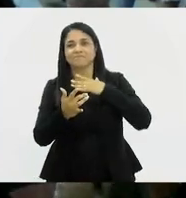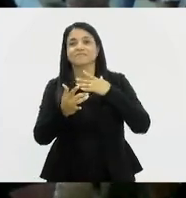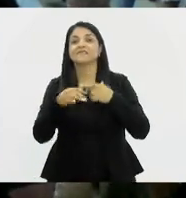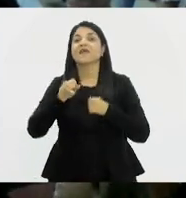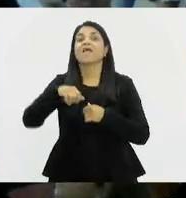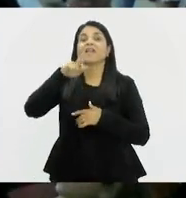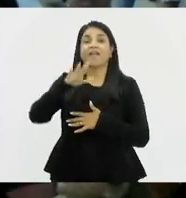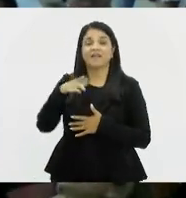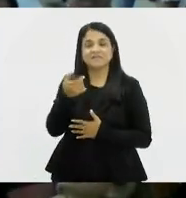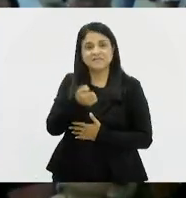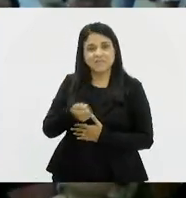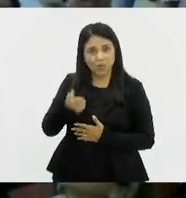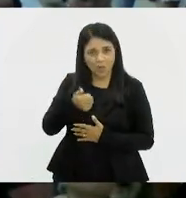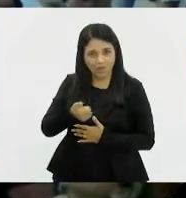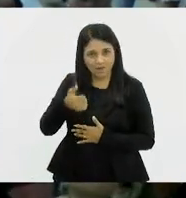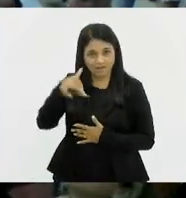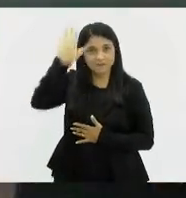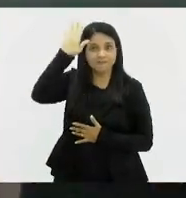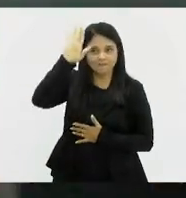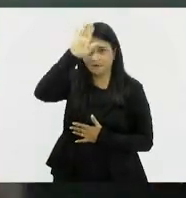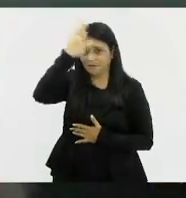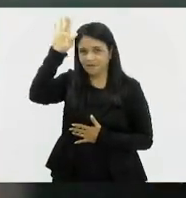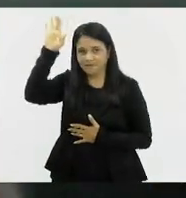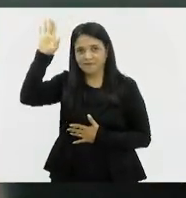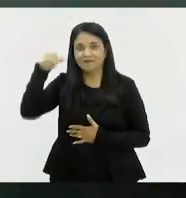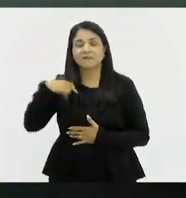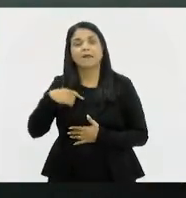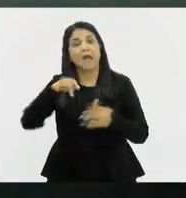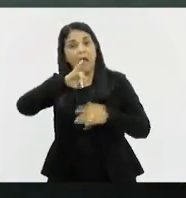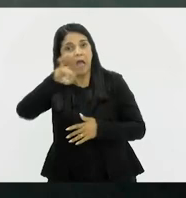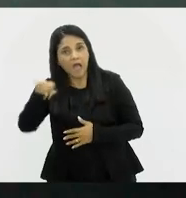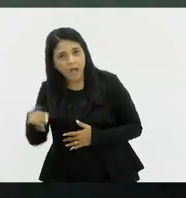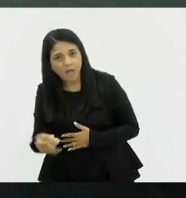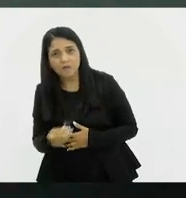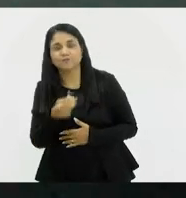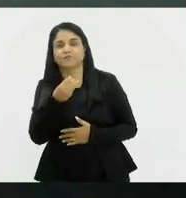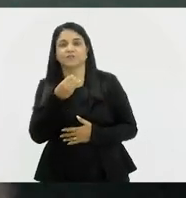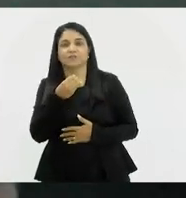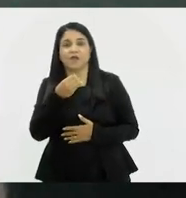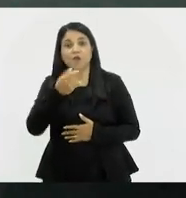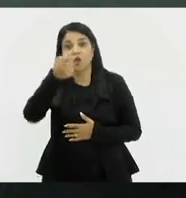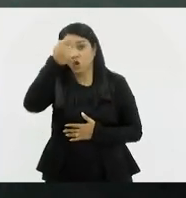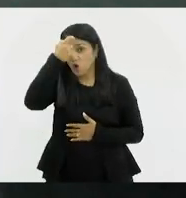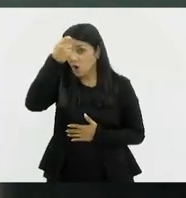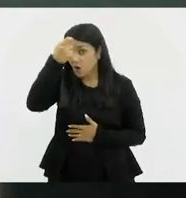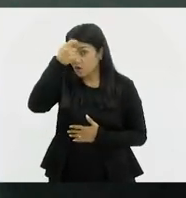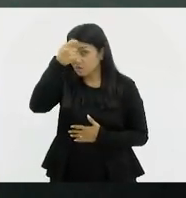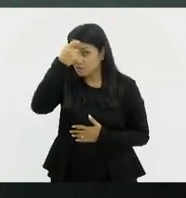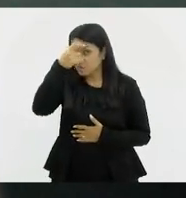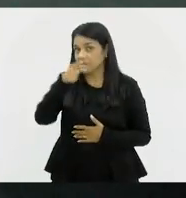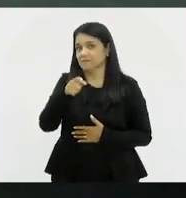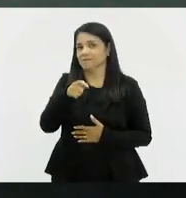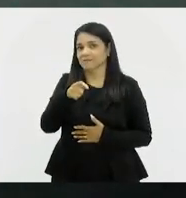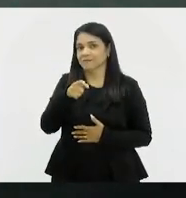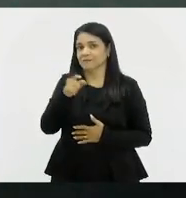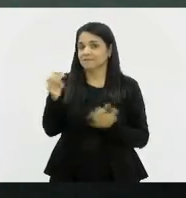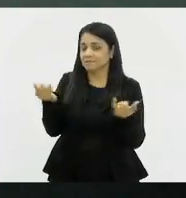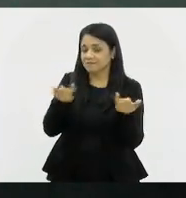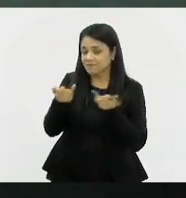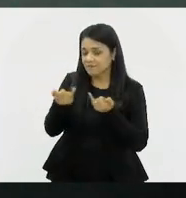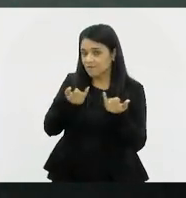Beleza. É só a gente aproveitar de forma muito consciente as informações que